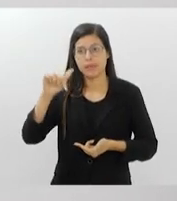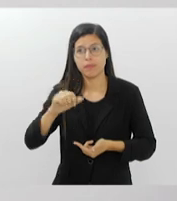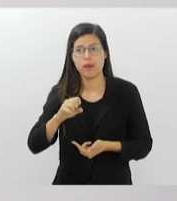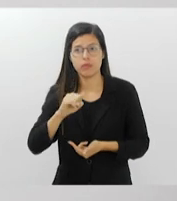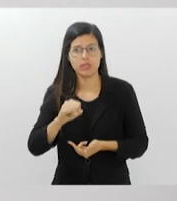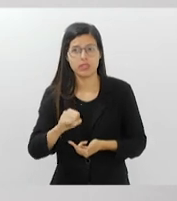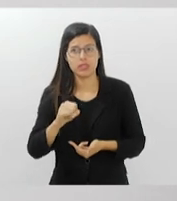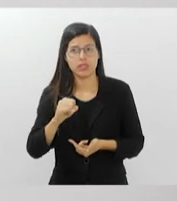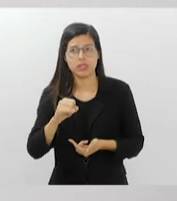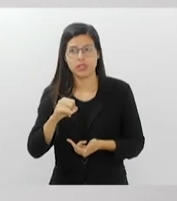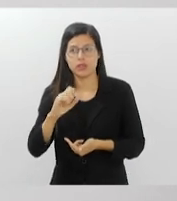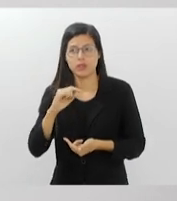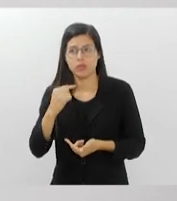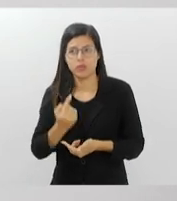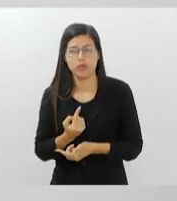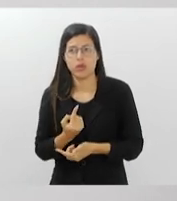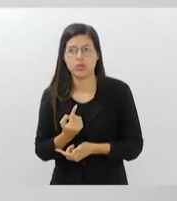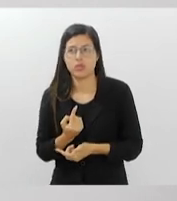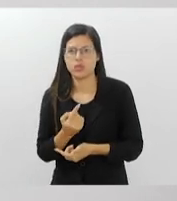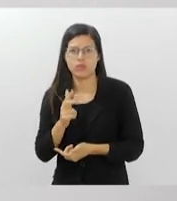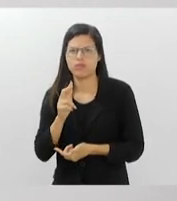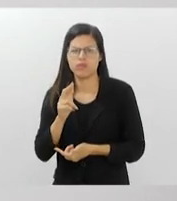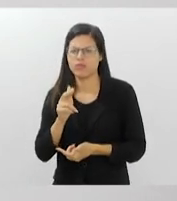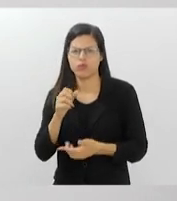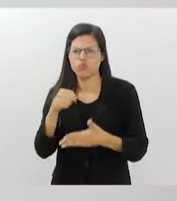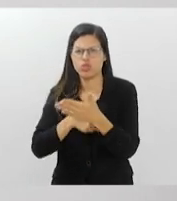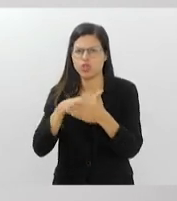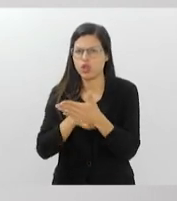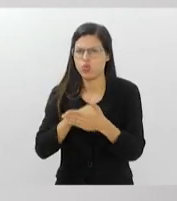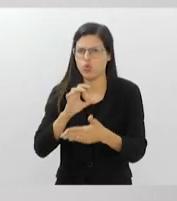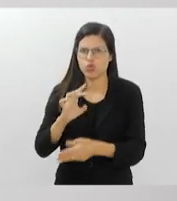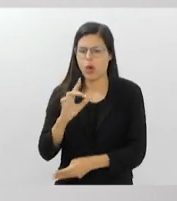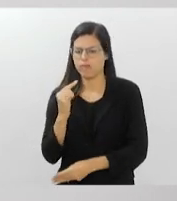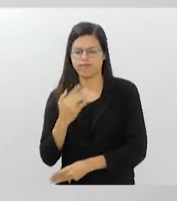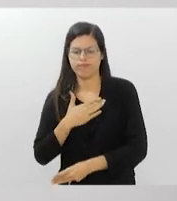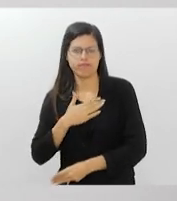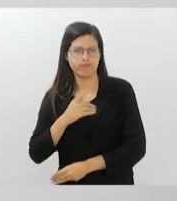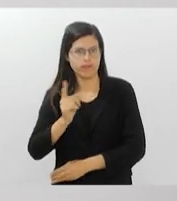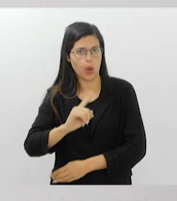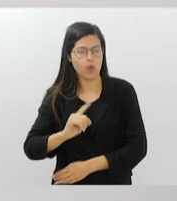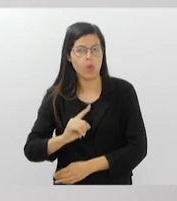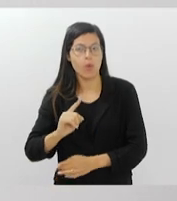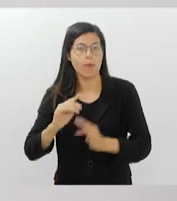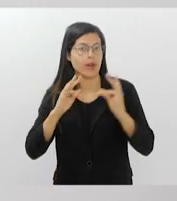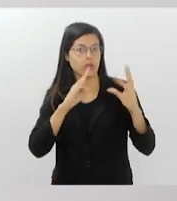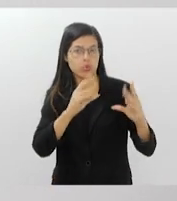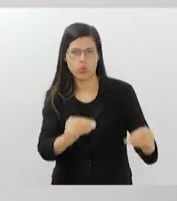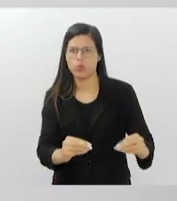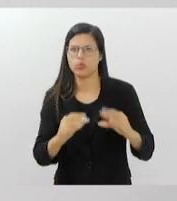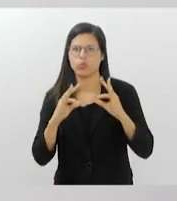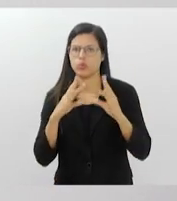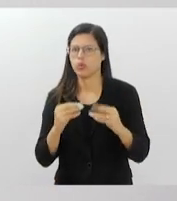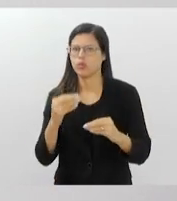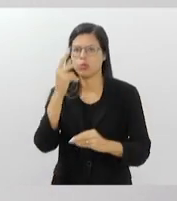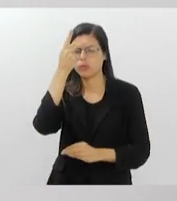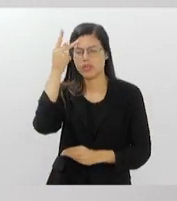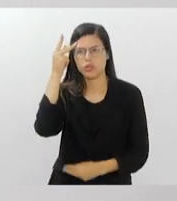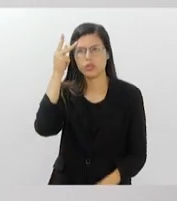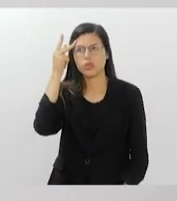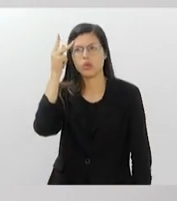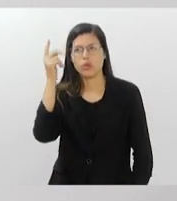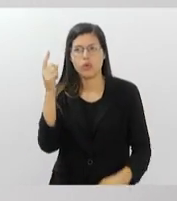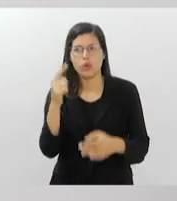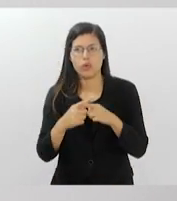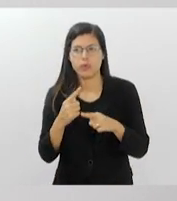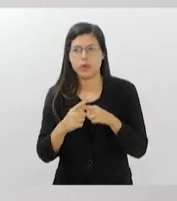tá lutando só para mim nem pra minha comunidade mas pro todo todo todas as pessoas porque